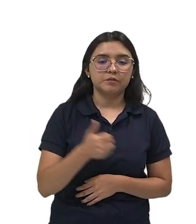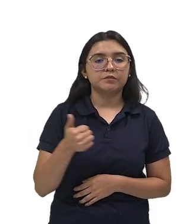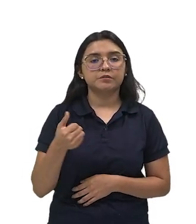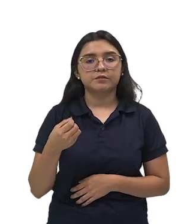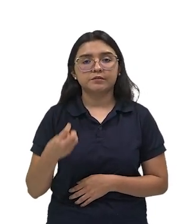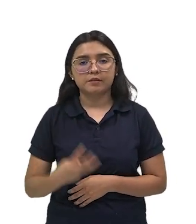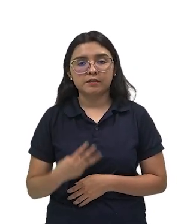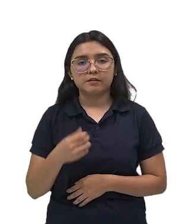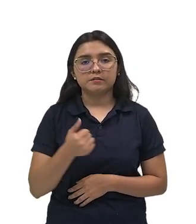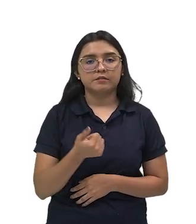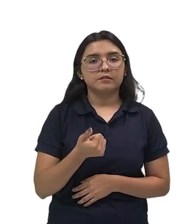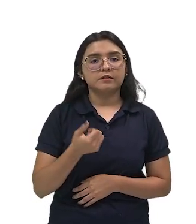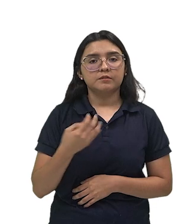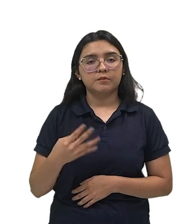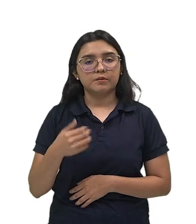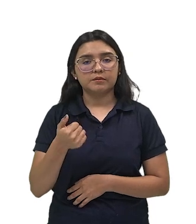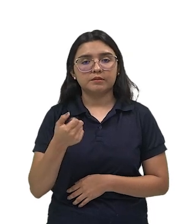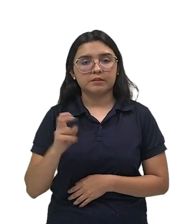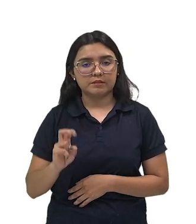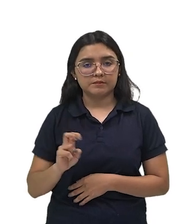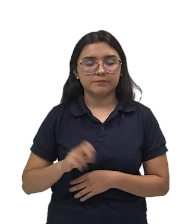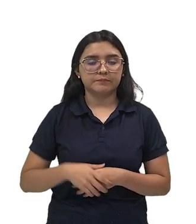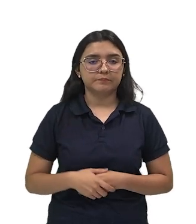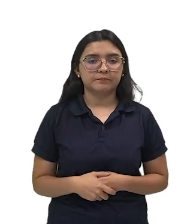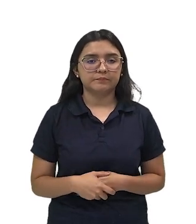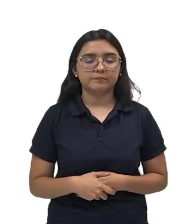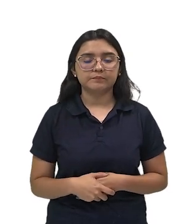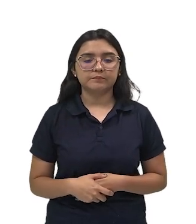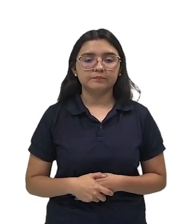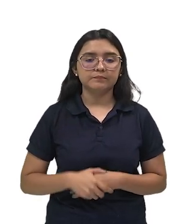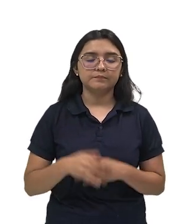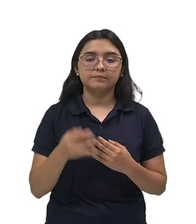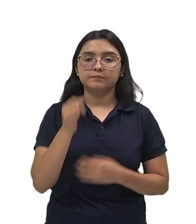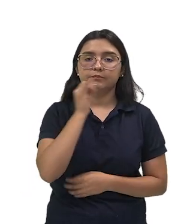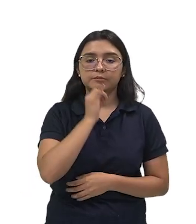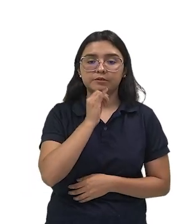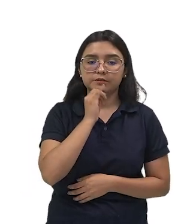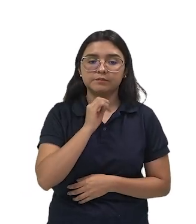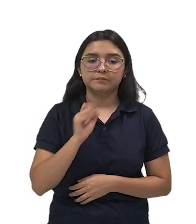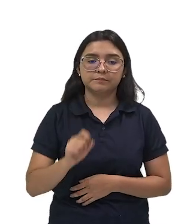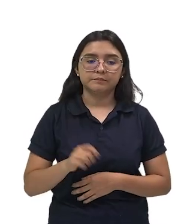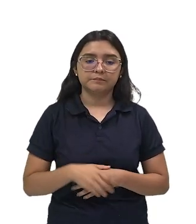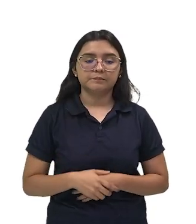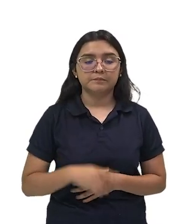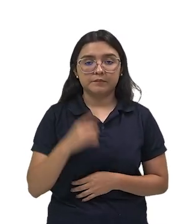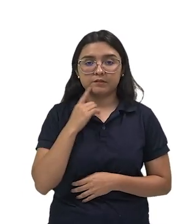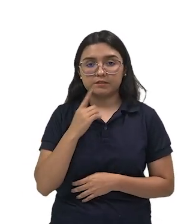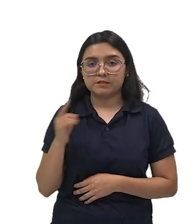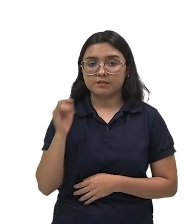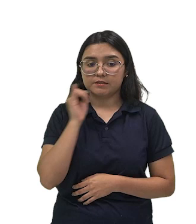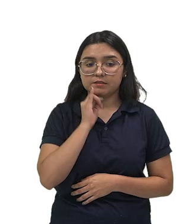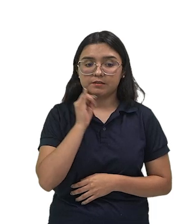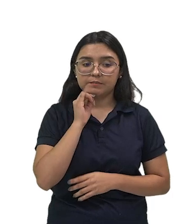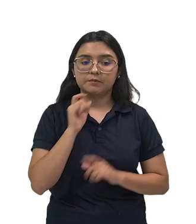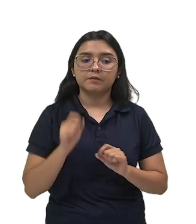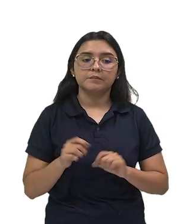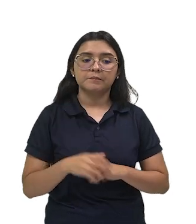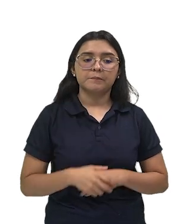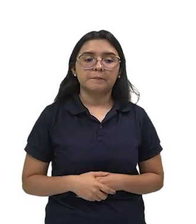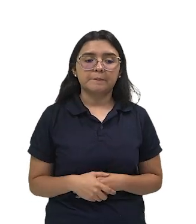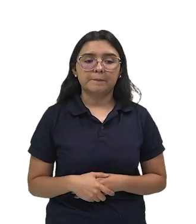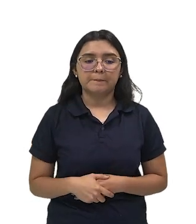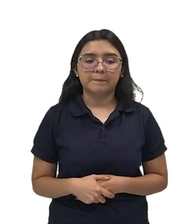tantos de 14, tantos de 15. Ou seja, nesse caso aqui, eu discretizei. Então, você está diante do que